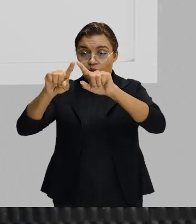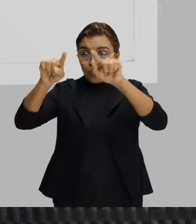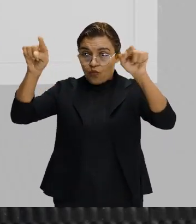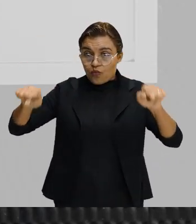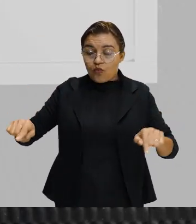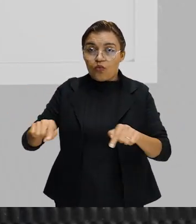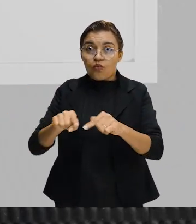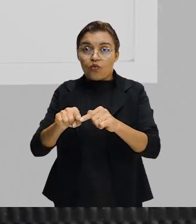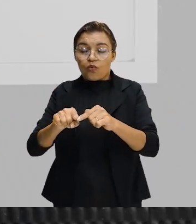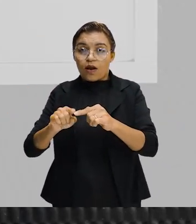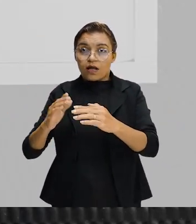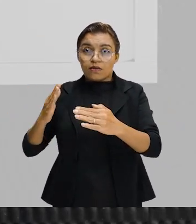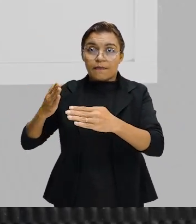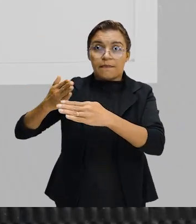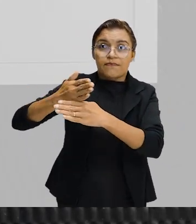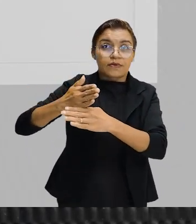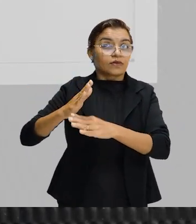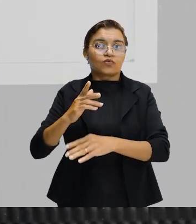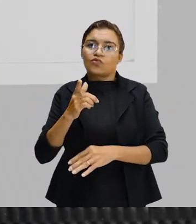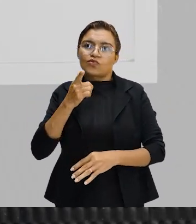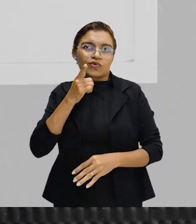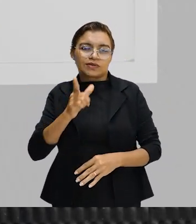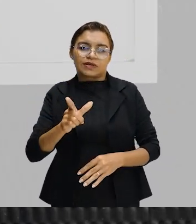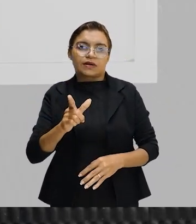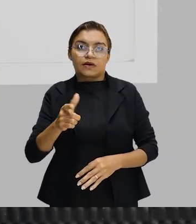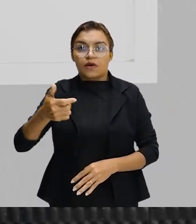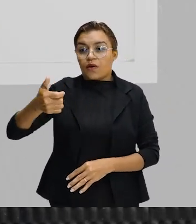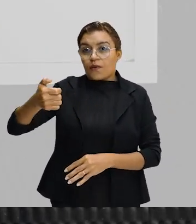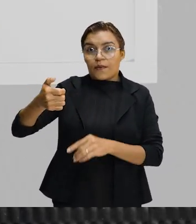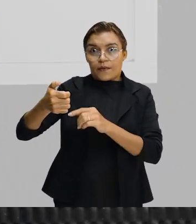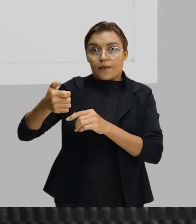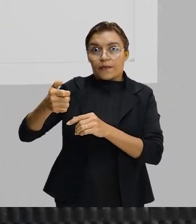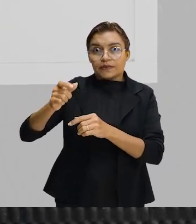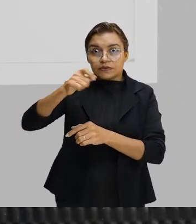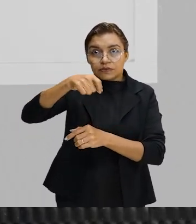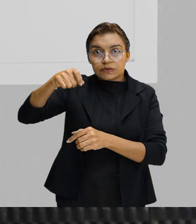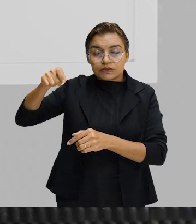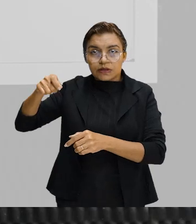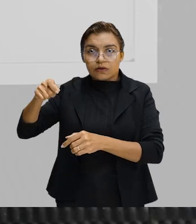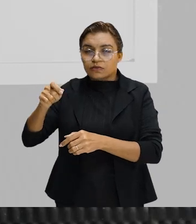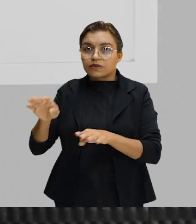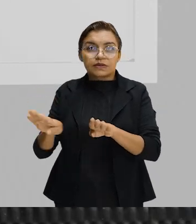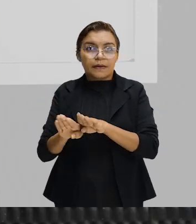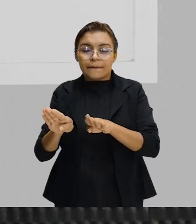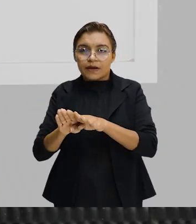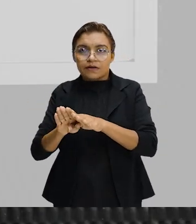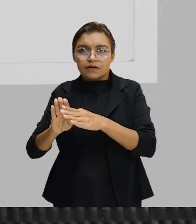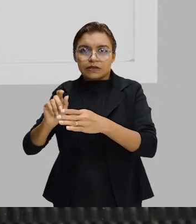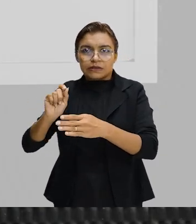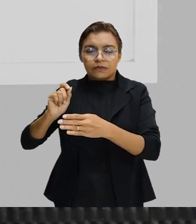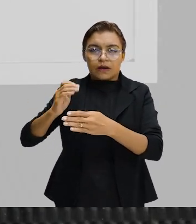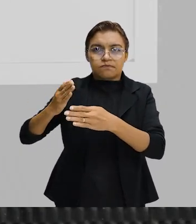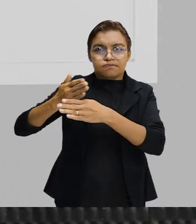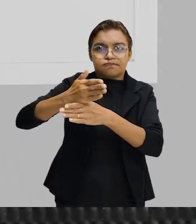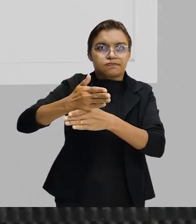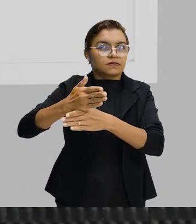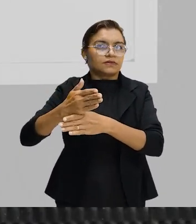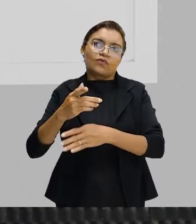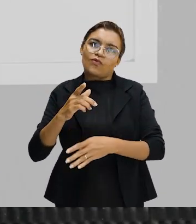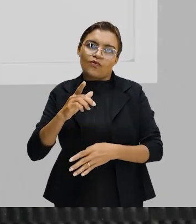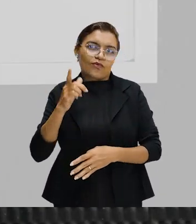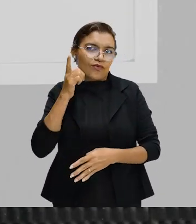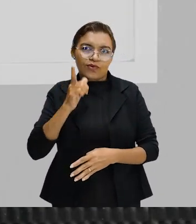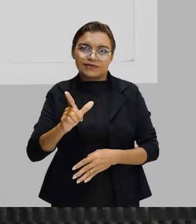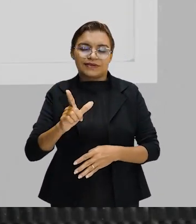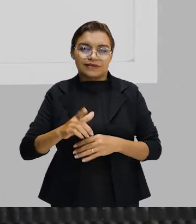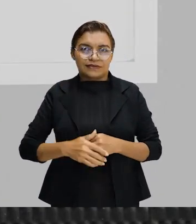estrutura sólida. O pincel que eu estou na mão, ele também não consegue atravessar o quadro. Tá ok? Então, essa é